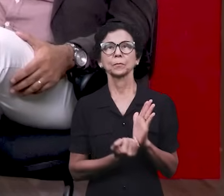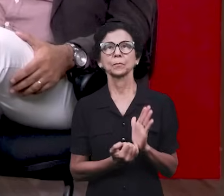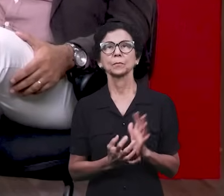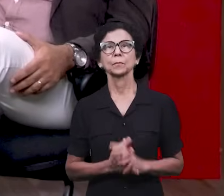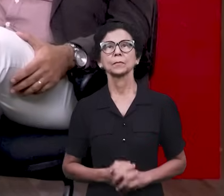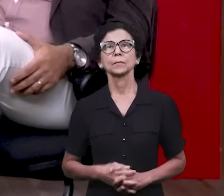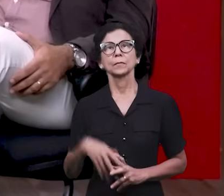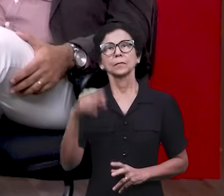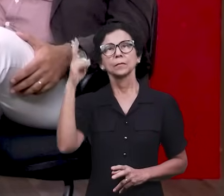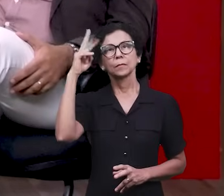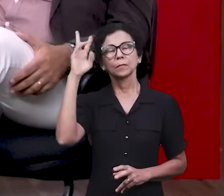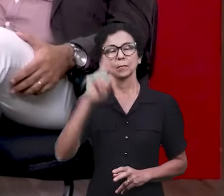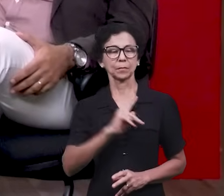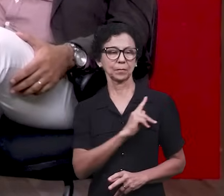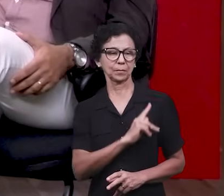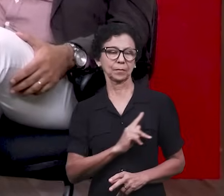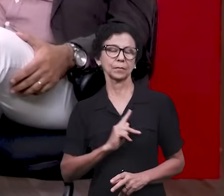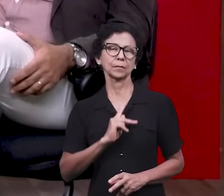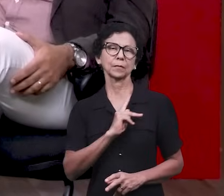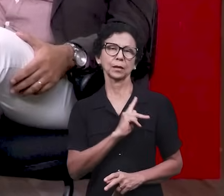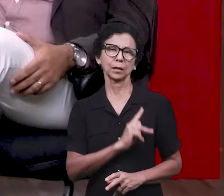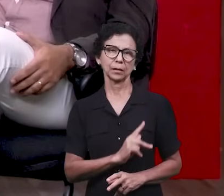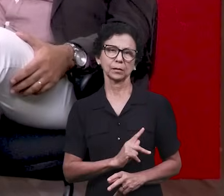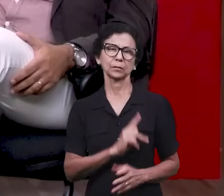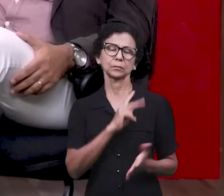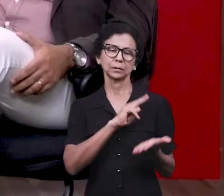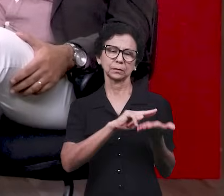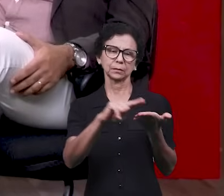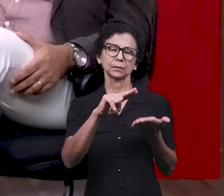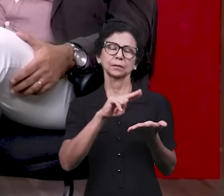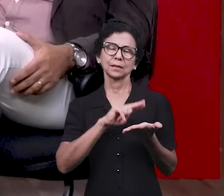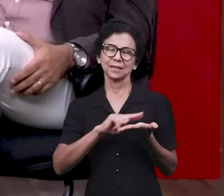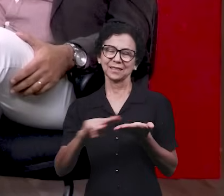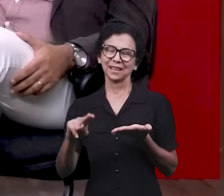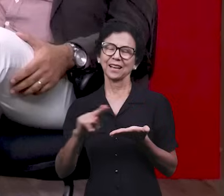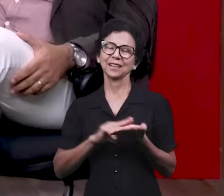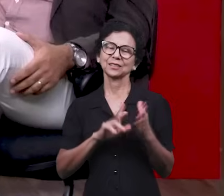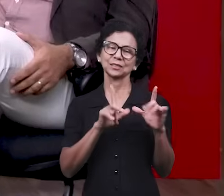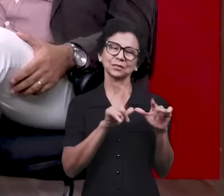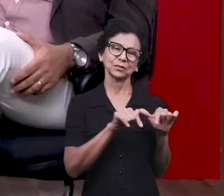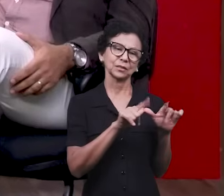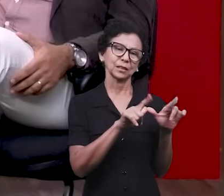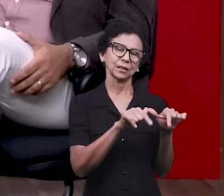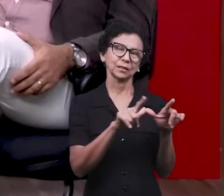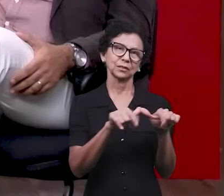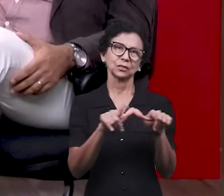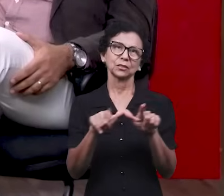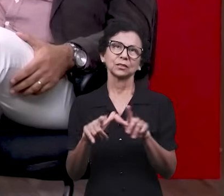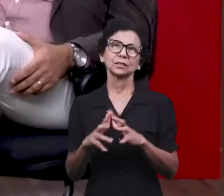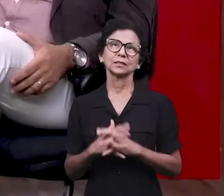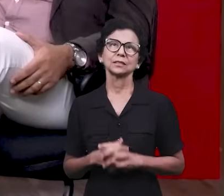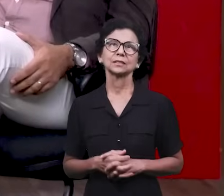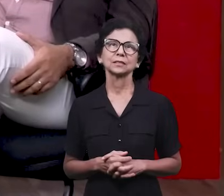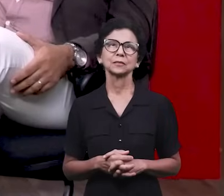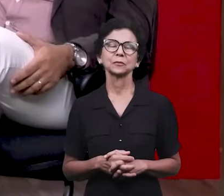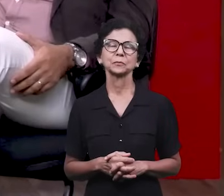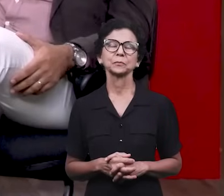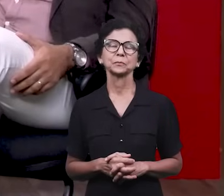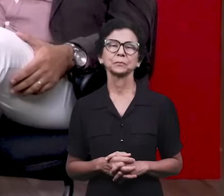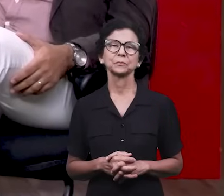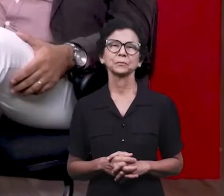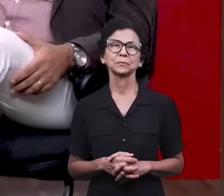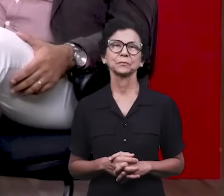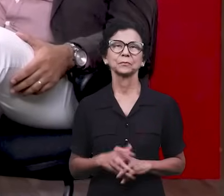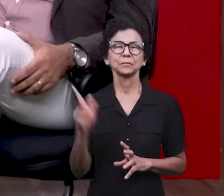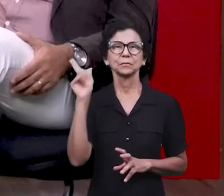de Paulo, as viagens de Paulo. Ficamos por aqui hoje. A paz do Senhor, pastor Antônio Carlos.